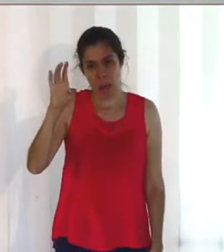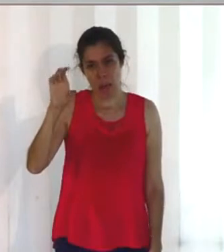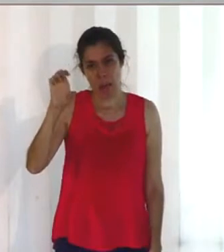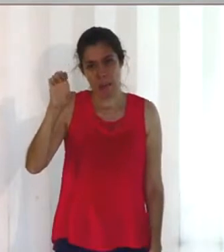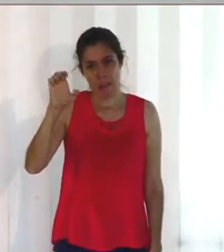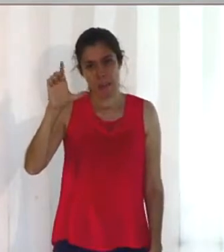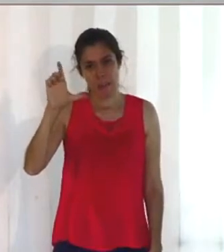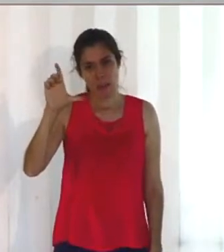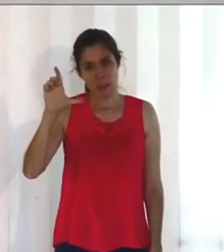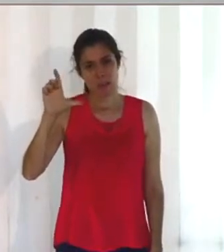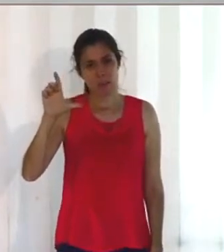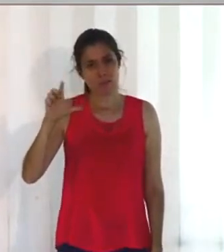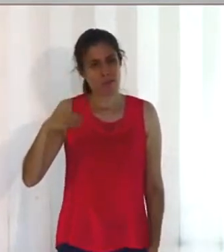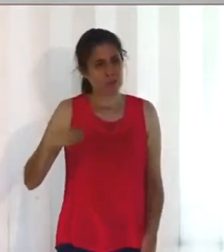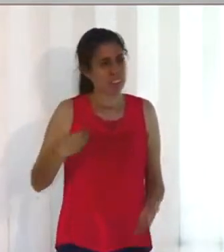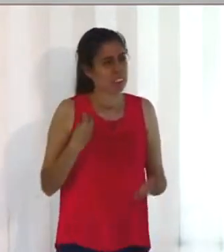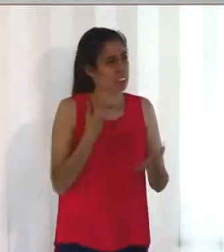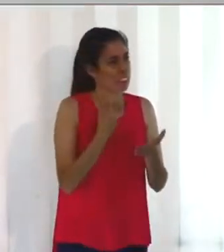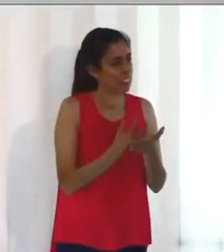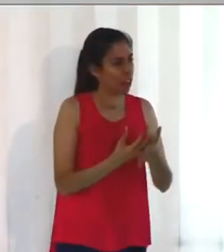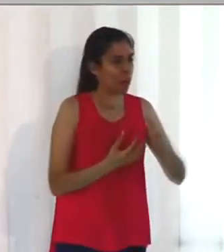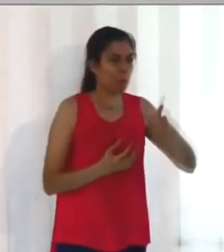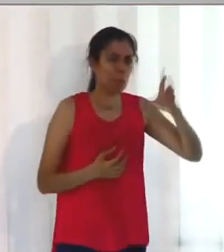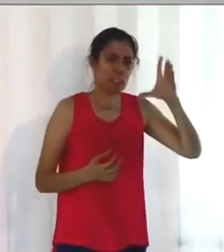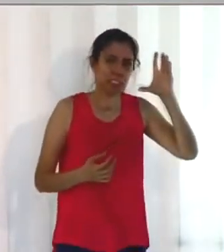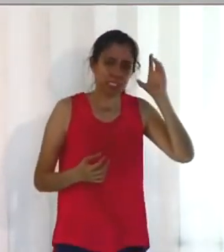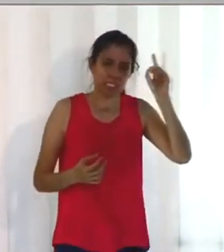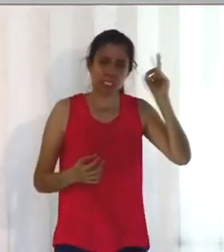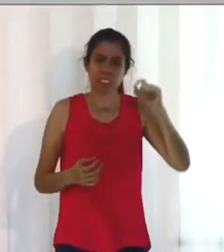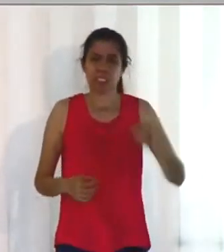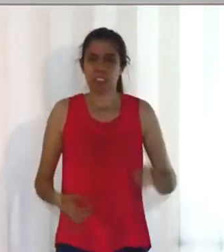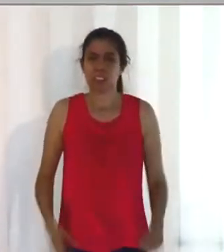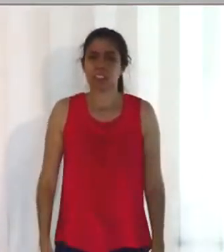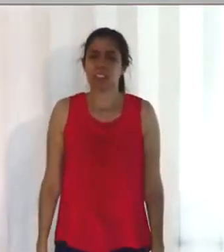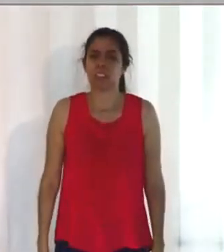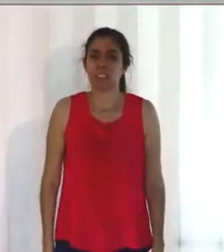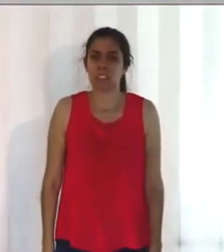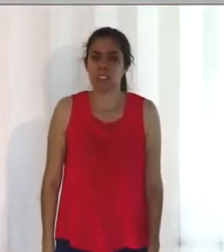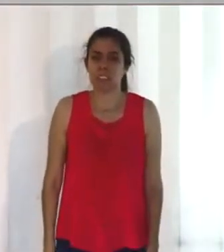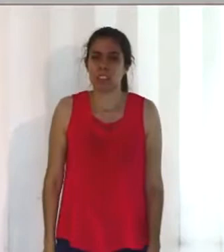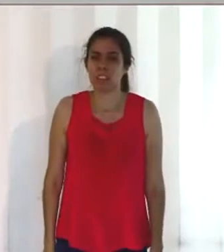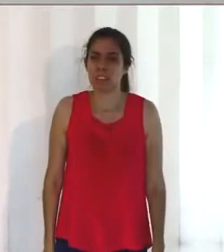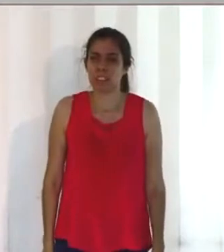consagração, é para o Senhor, a sua alegria é que era para o Senhor